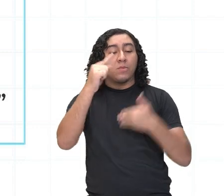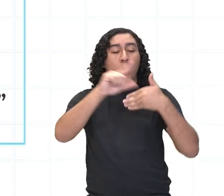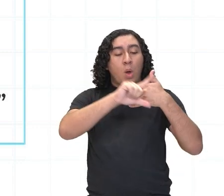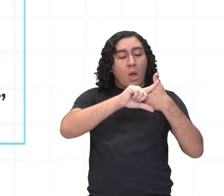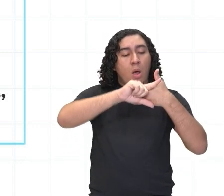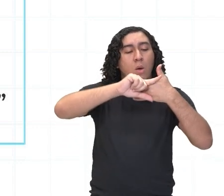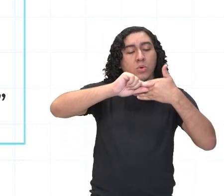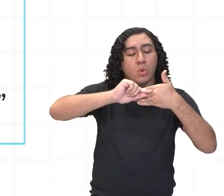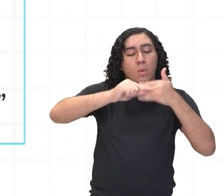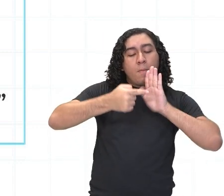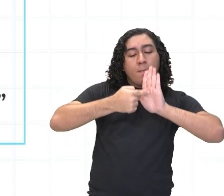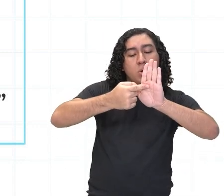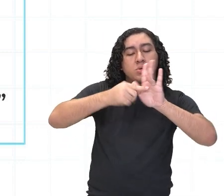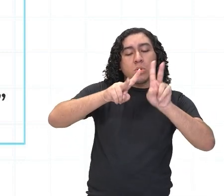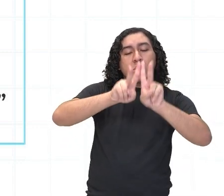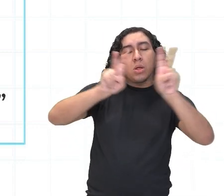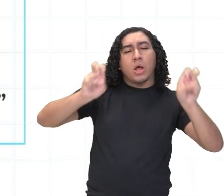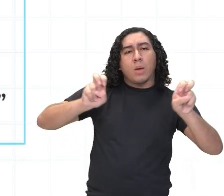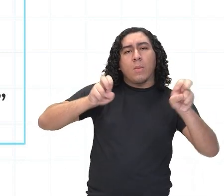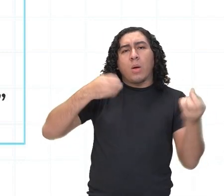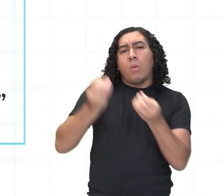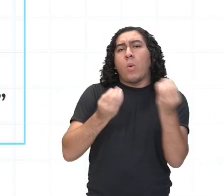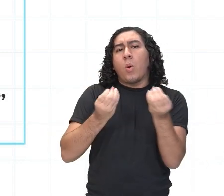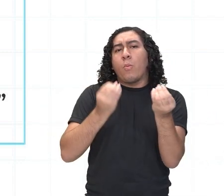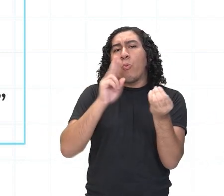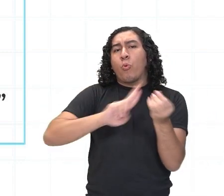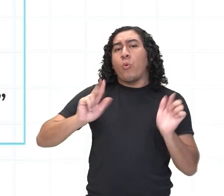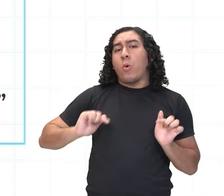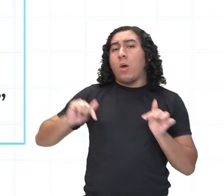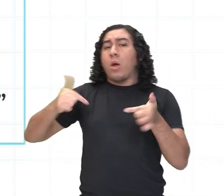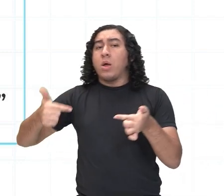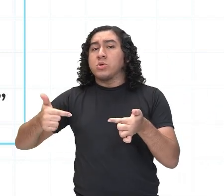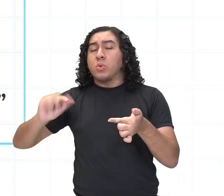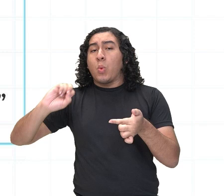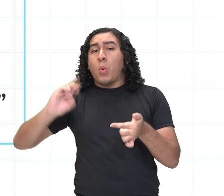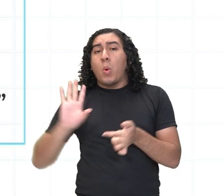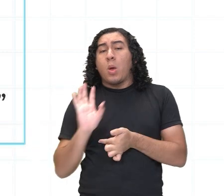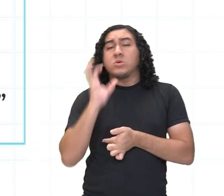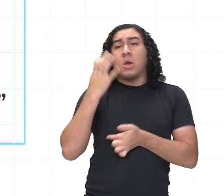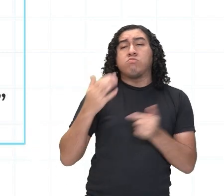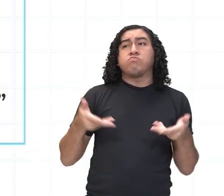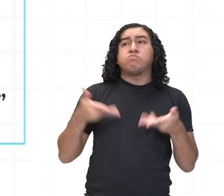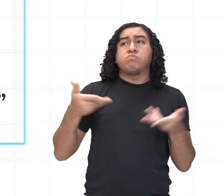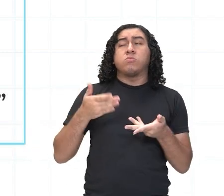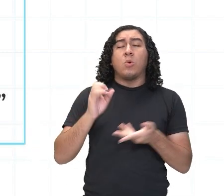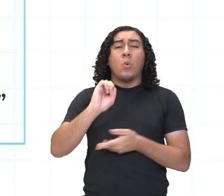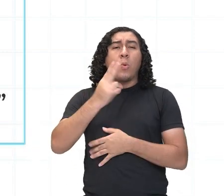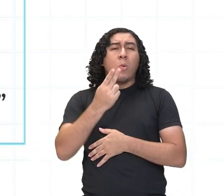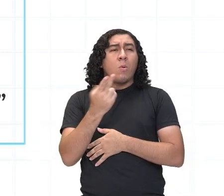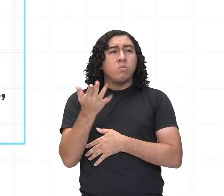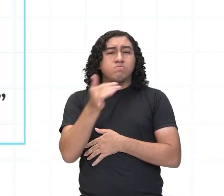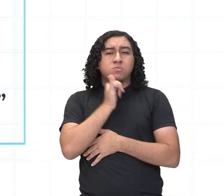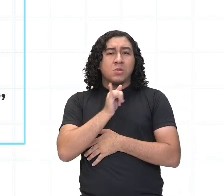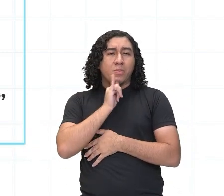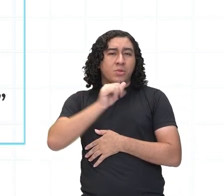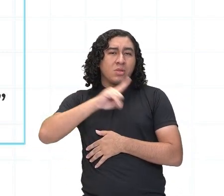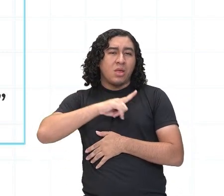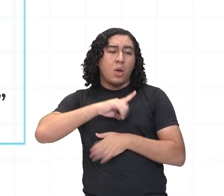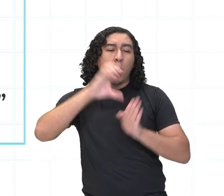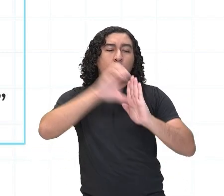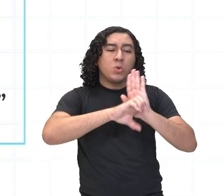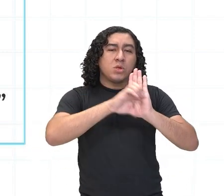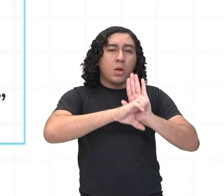tema como? A partir de um ato ou evento motivador ou a partir de uma definição do